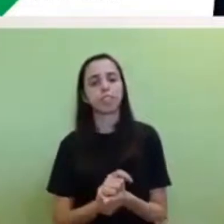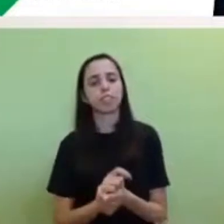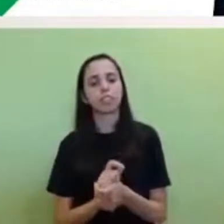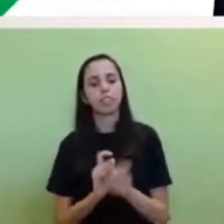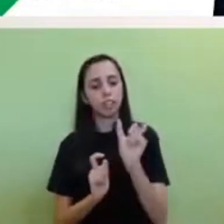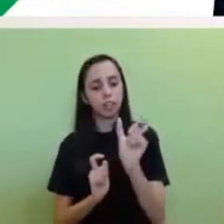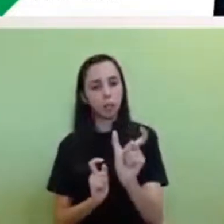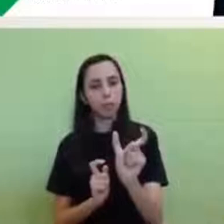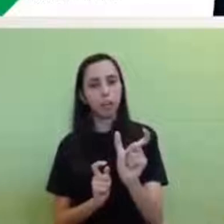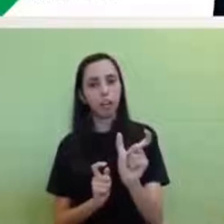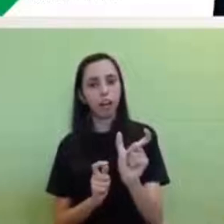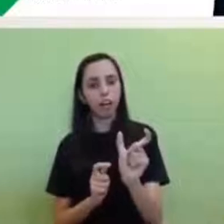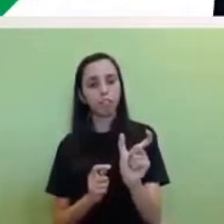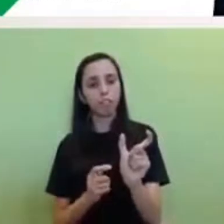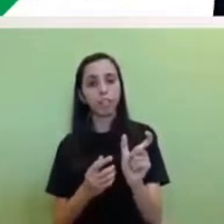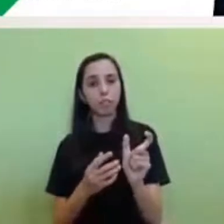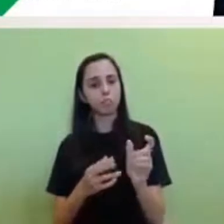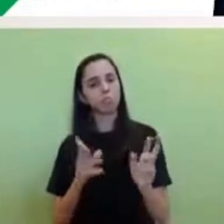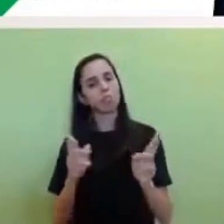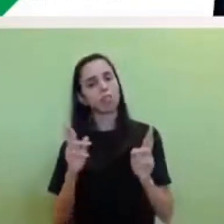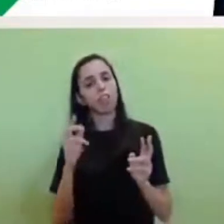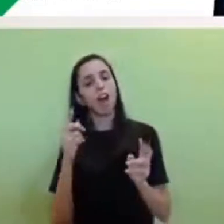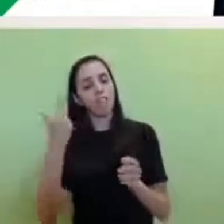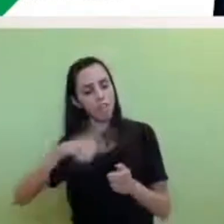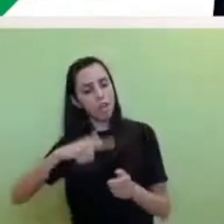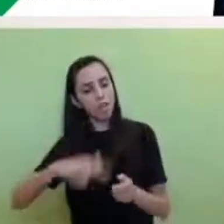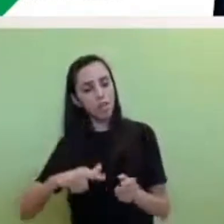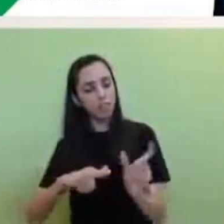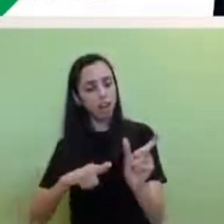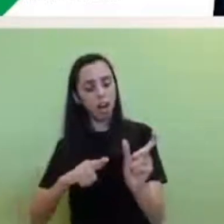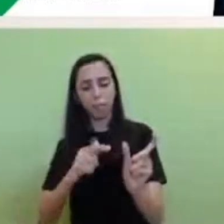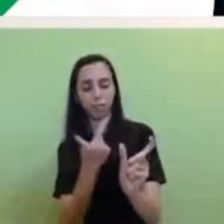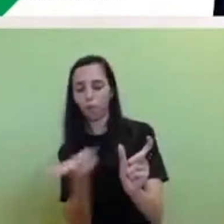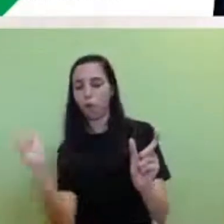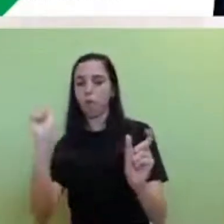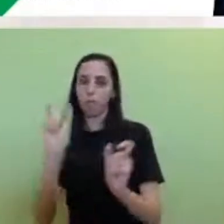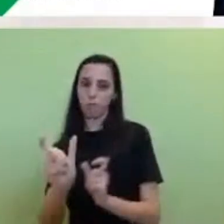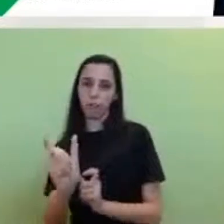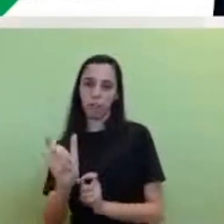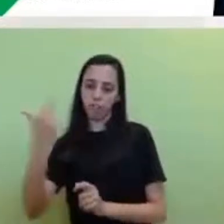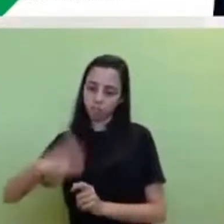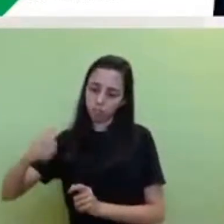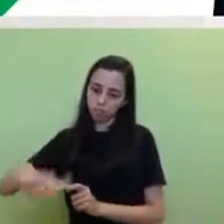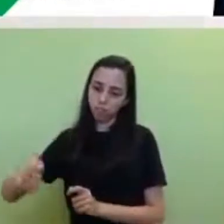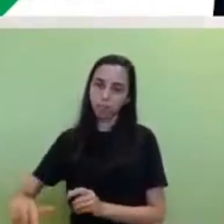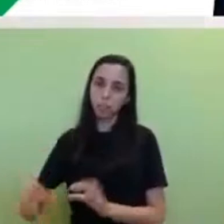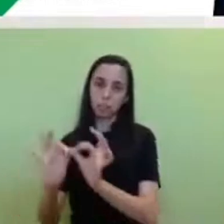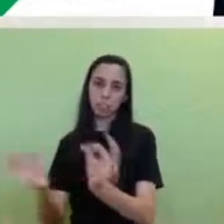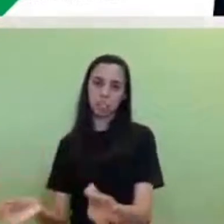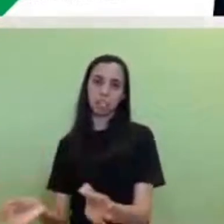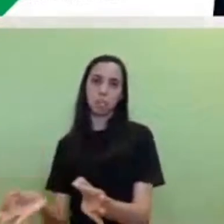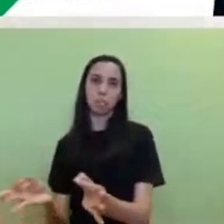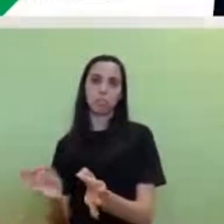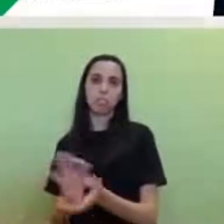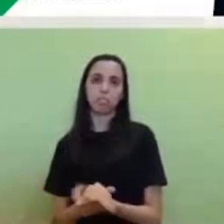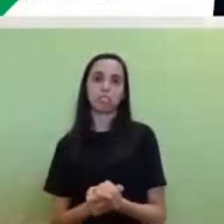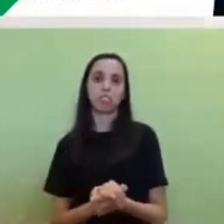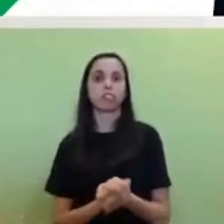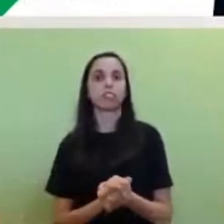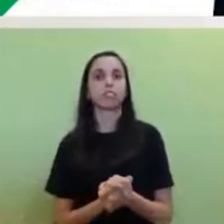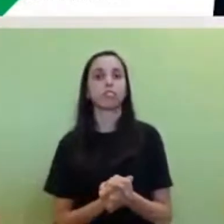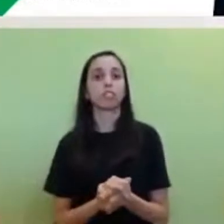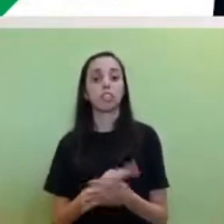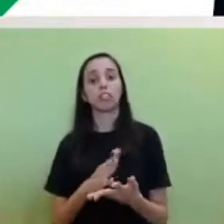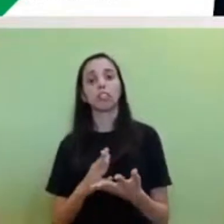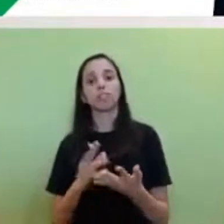que ocorressem mais não ocorrem mais. O que ocorre mais são outras palavras, que são até mais simples, né? E daí você vê qual é